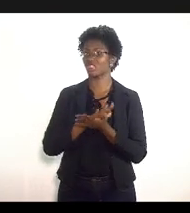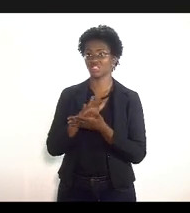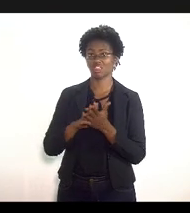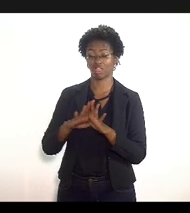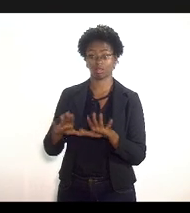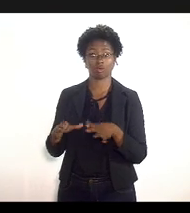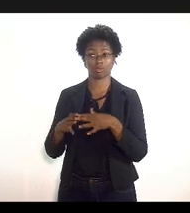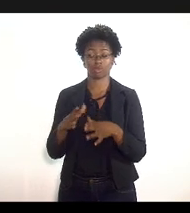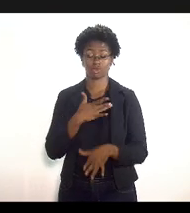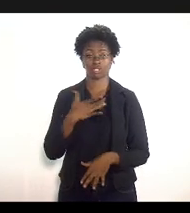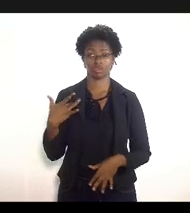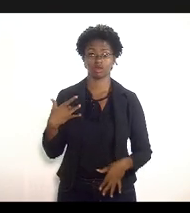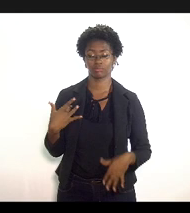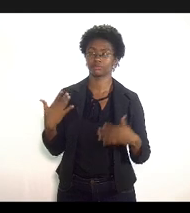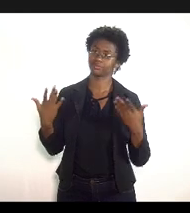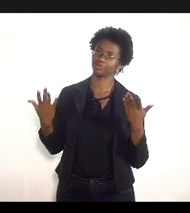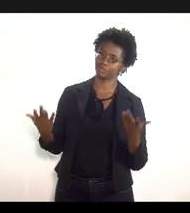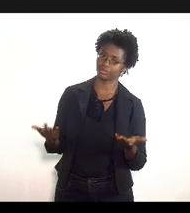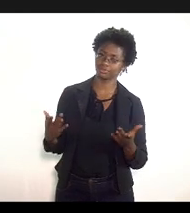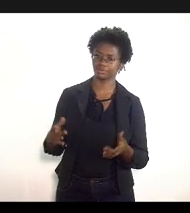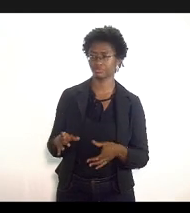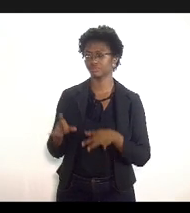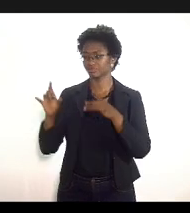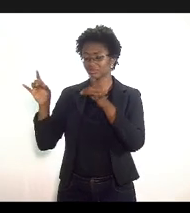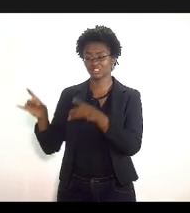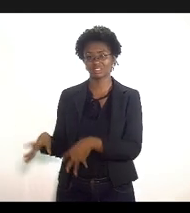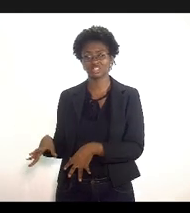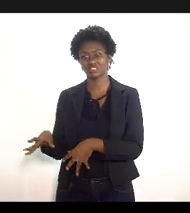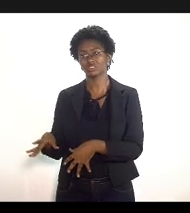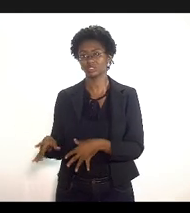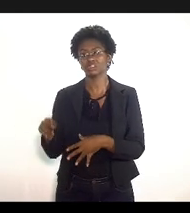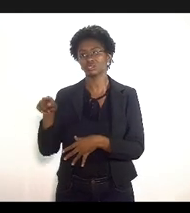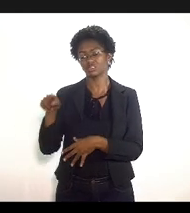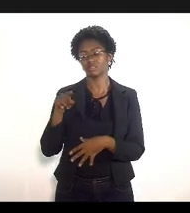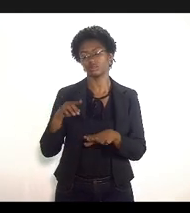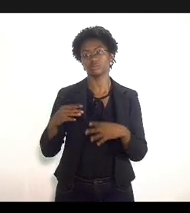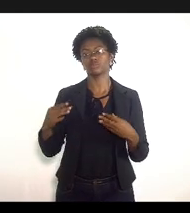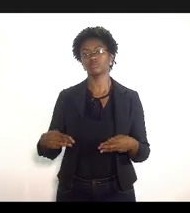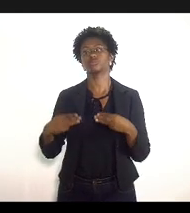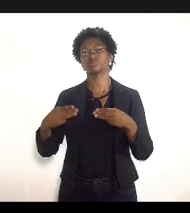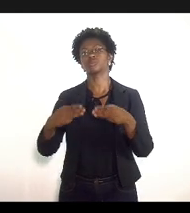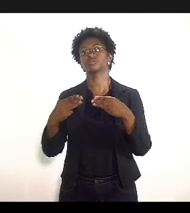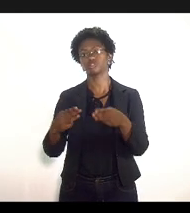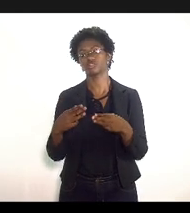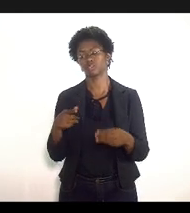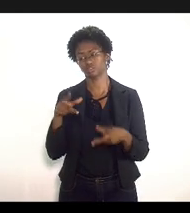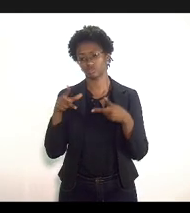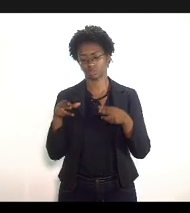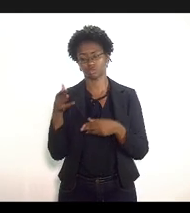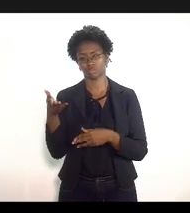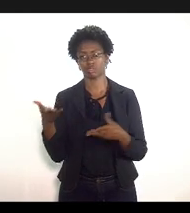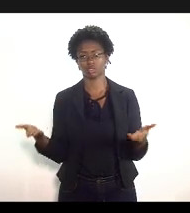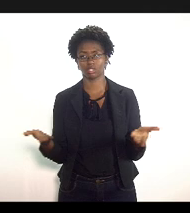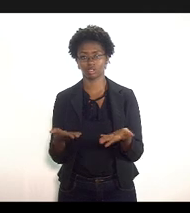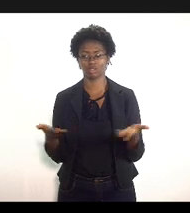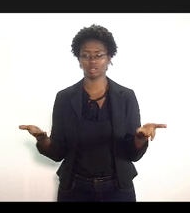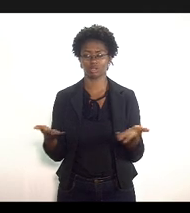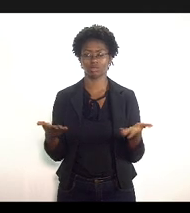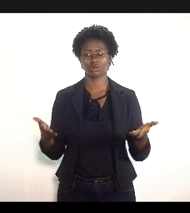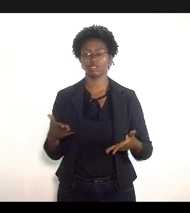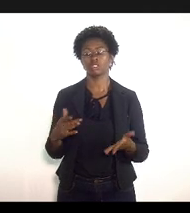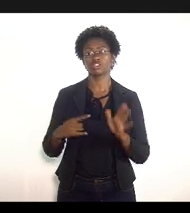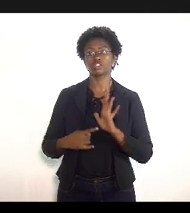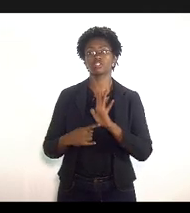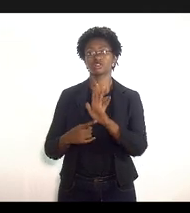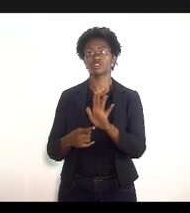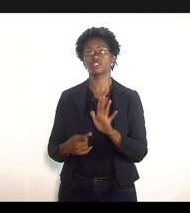saúde. E ficando abandonados pelo Ministério, como eles estão, sob influência de indicações políticas